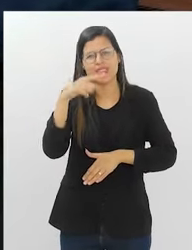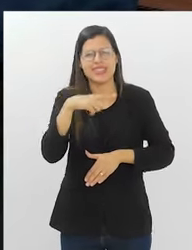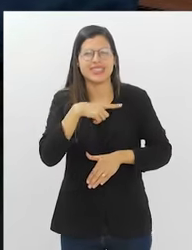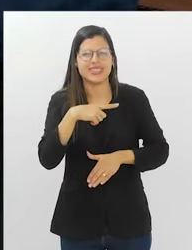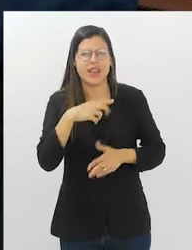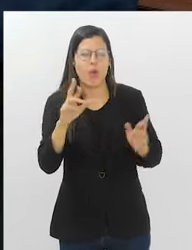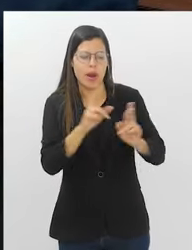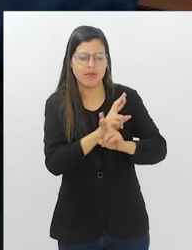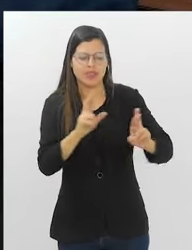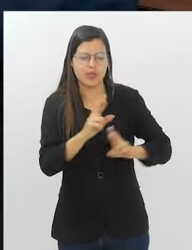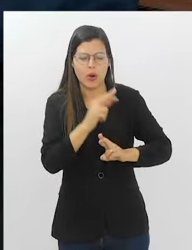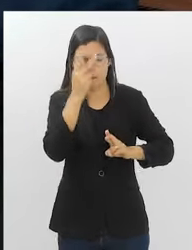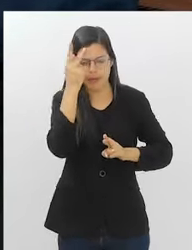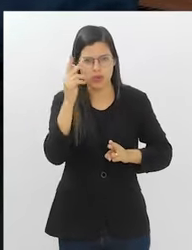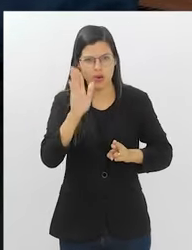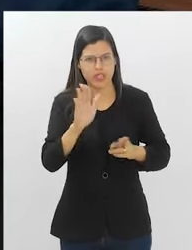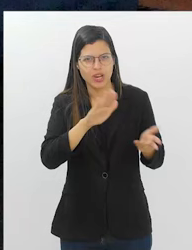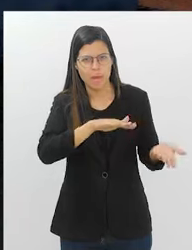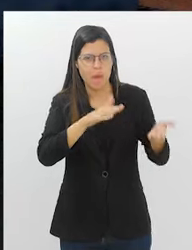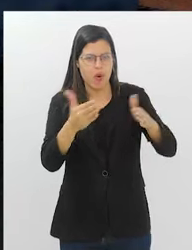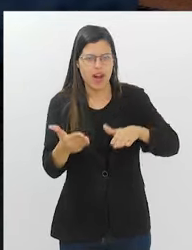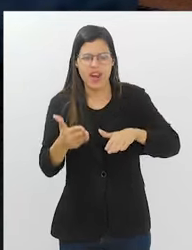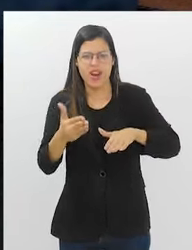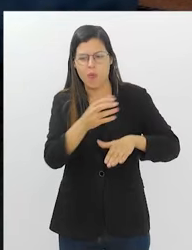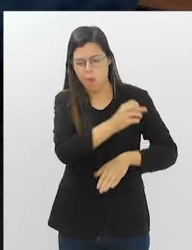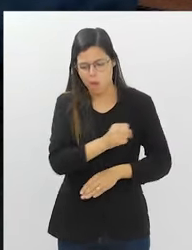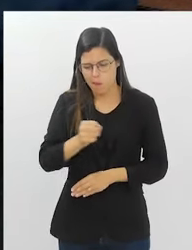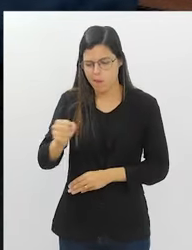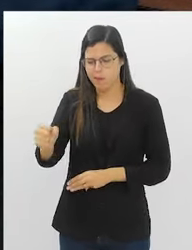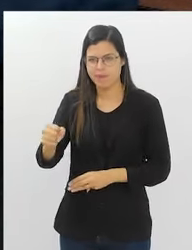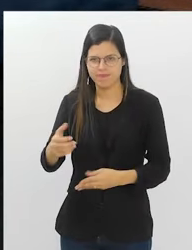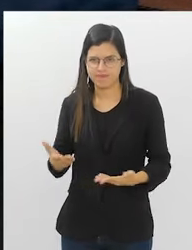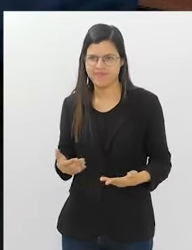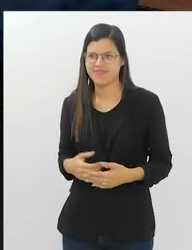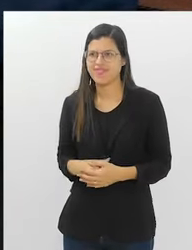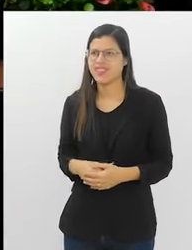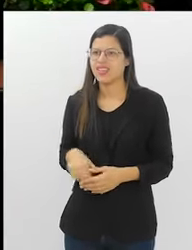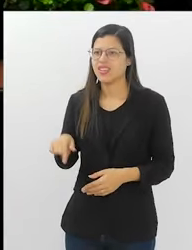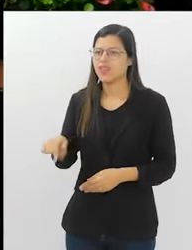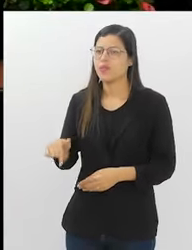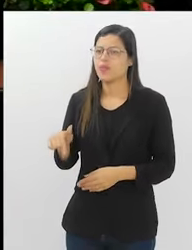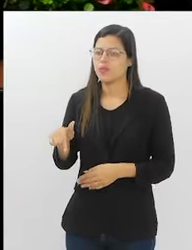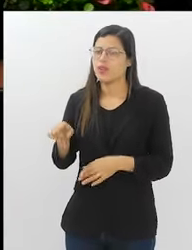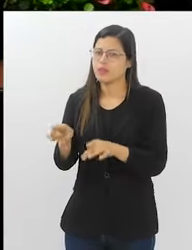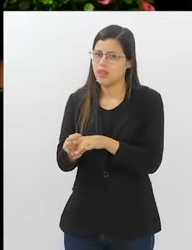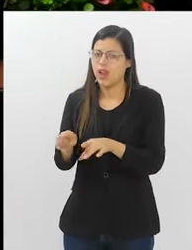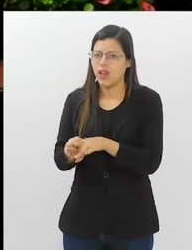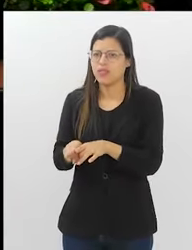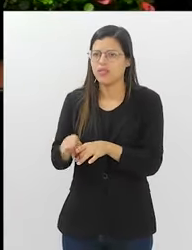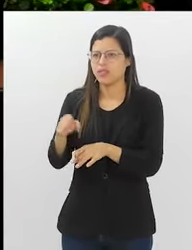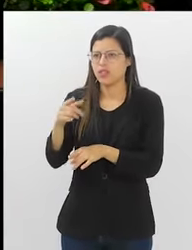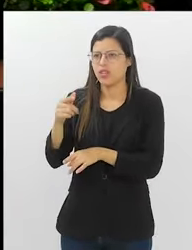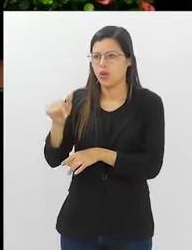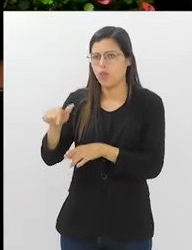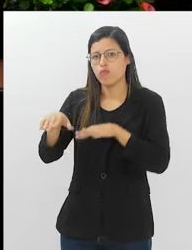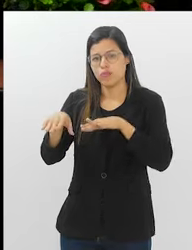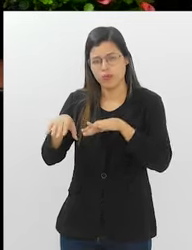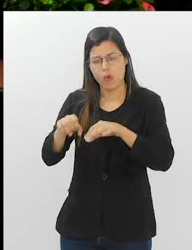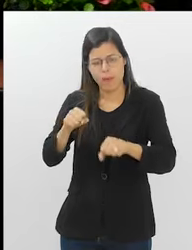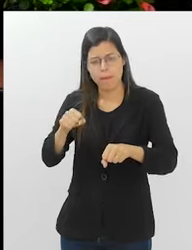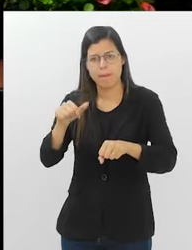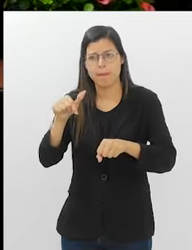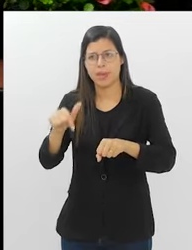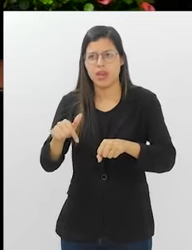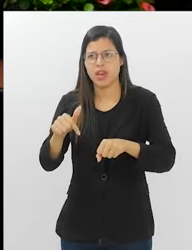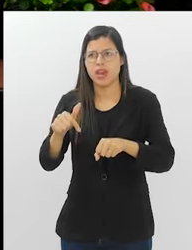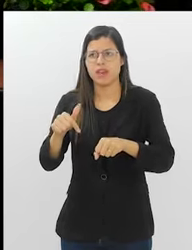vamos colocar ele aqui no fundo de pensão. É, e foi mesmo, porque foi na Caixa de Previdência dos Funcionários do Banco do Brasil que eu formei a minha